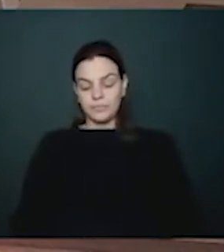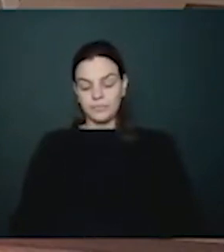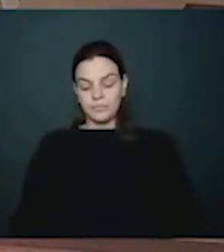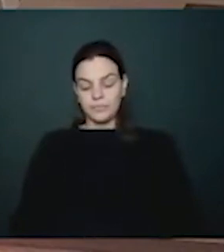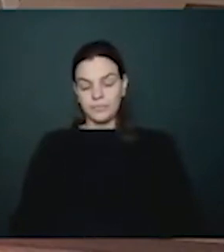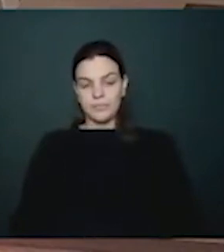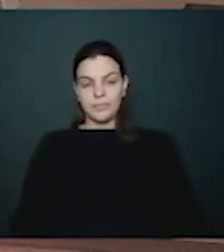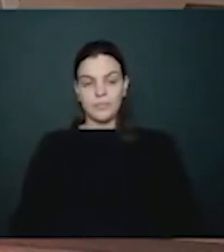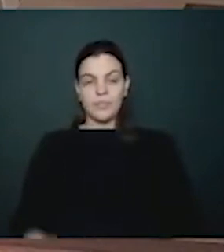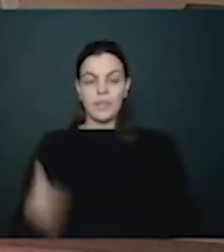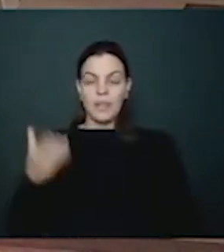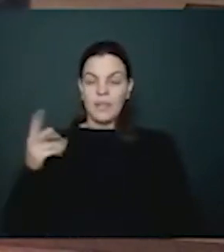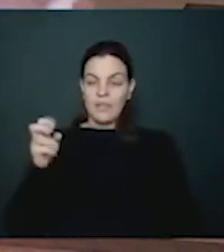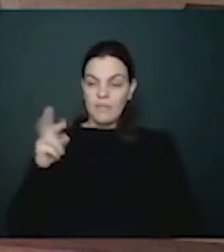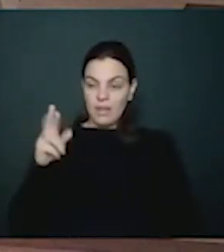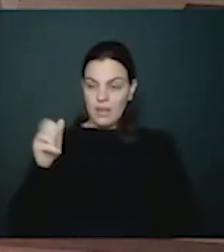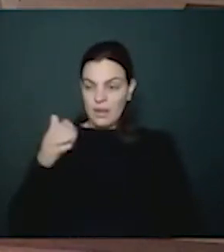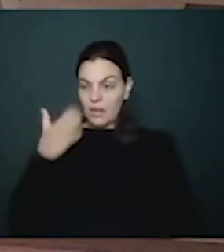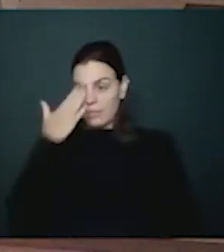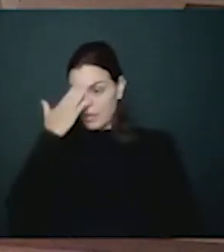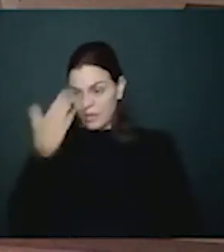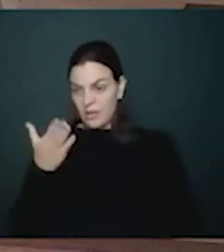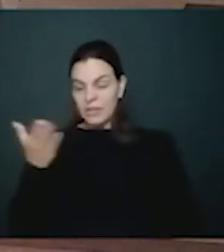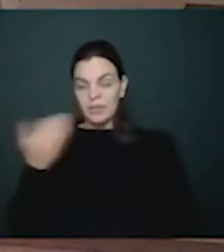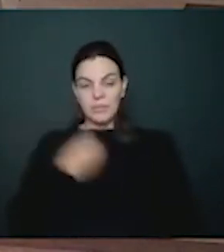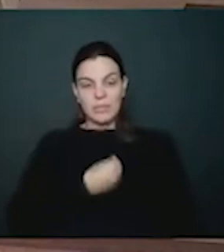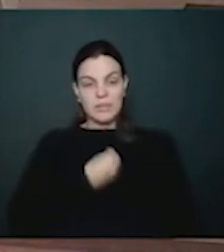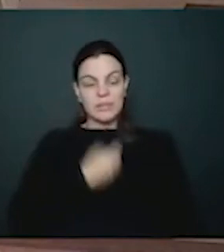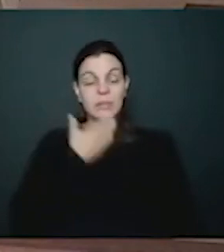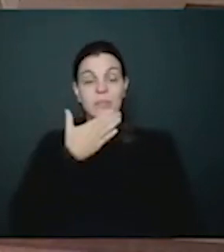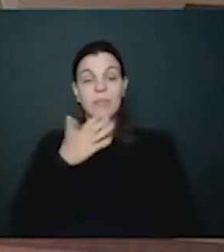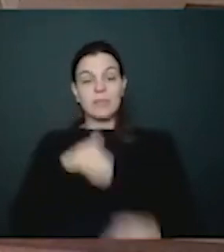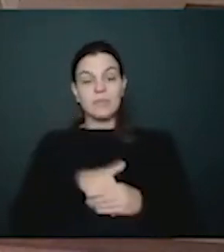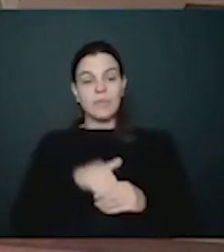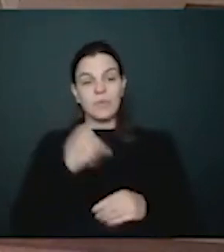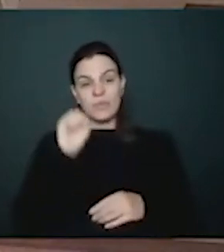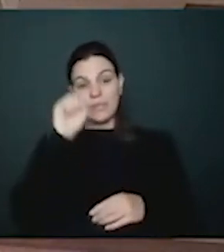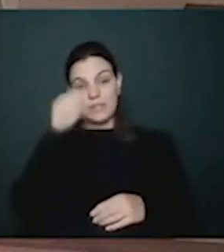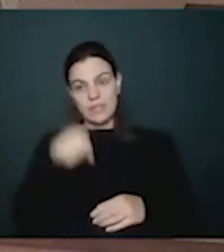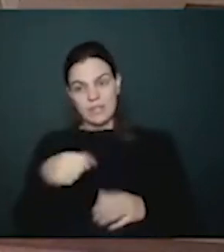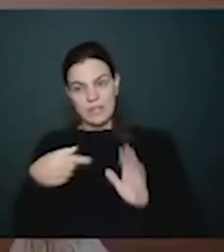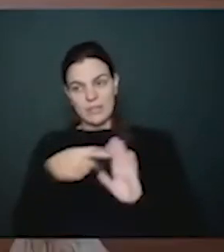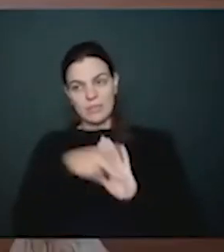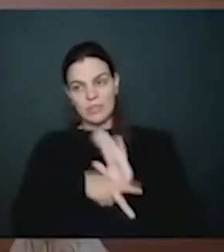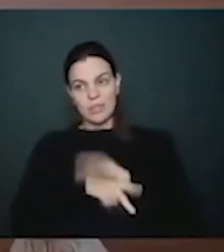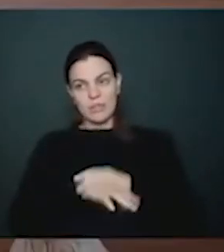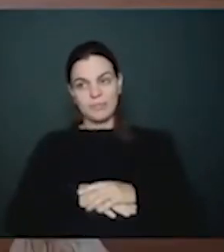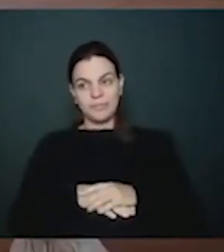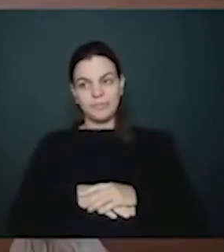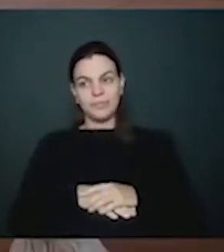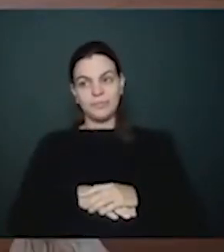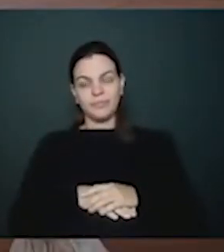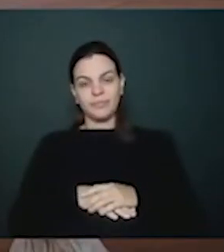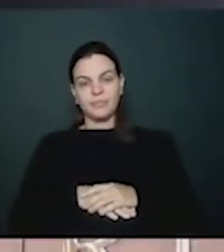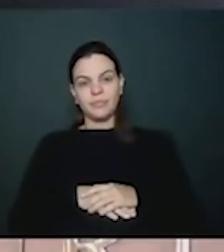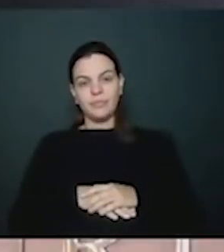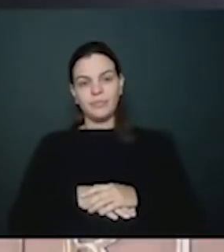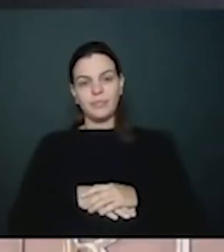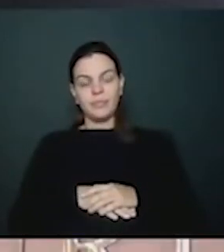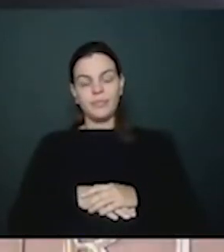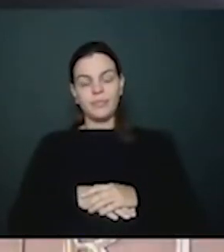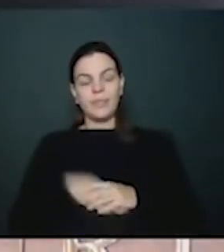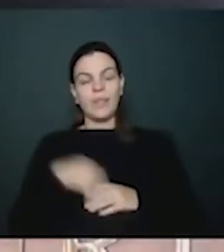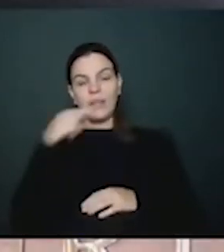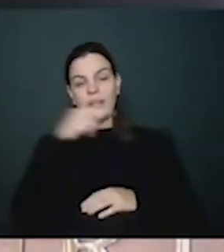pela presença. Vereadores e vereadoras, peço o voto sim no projeto. Já encaminhando o voto, o vereador Tico Cusmin encerra